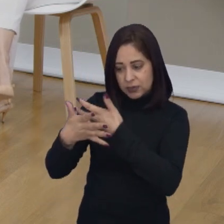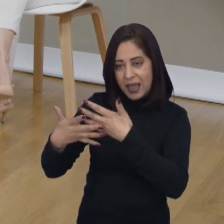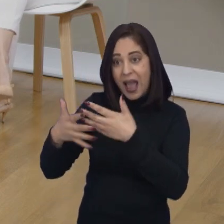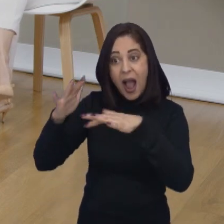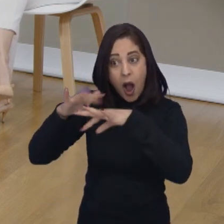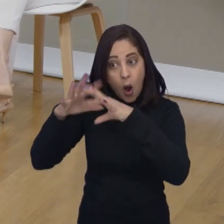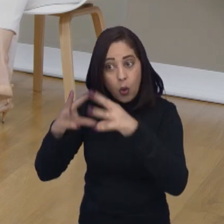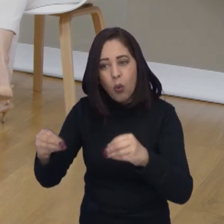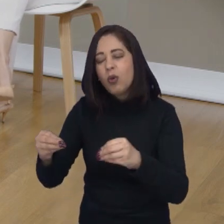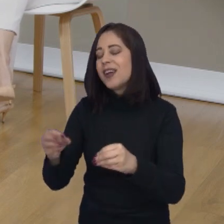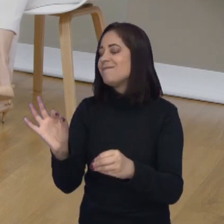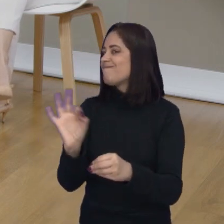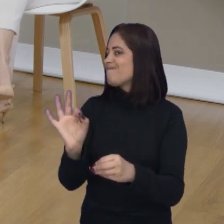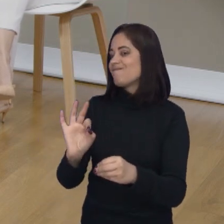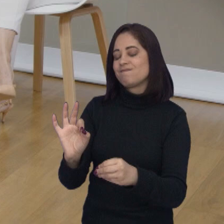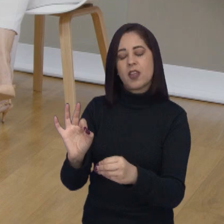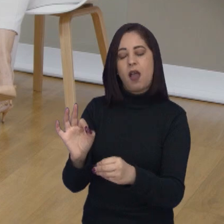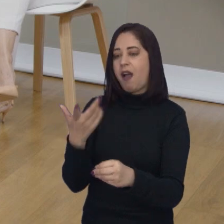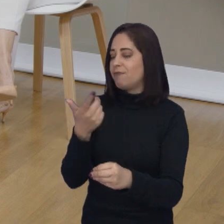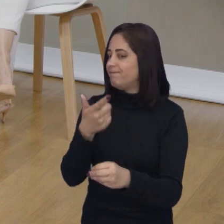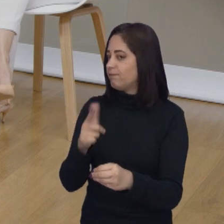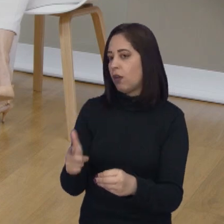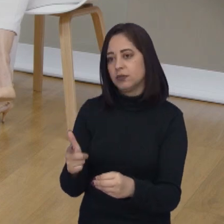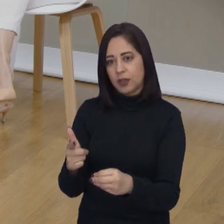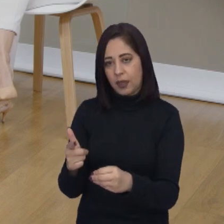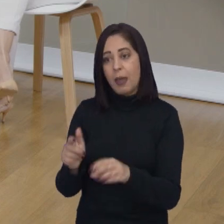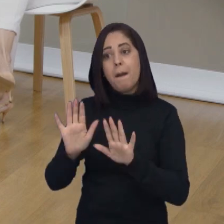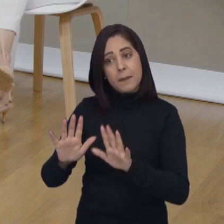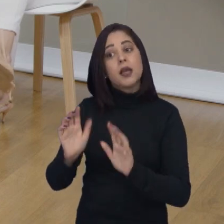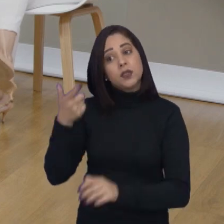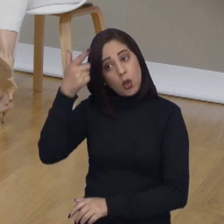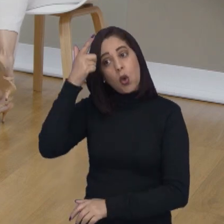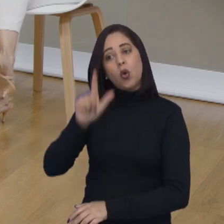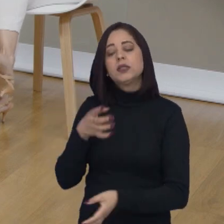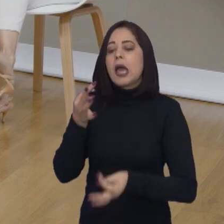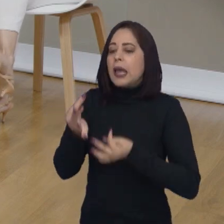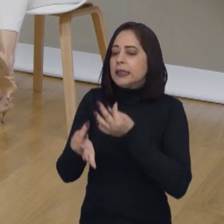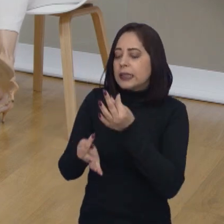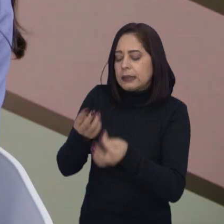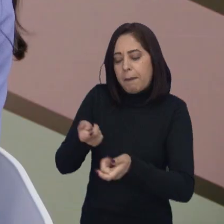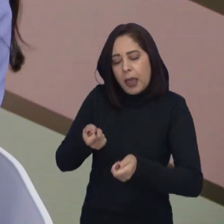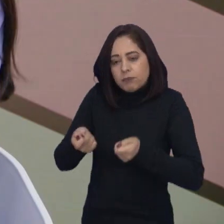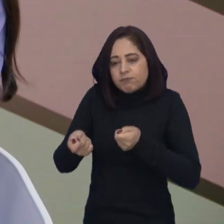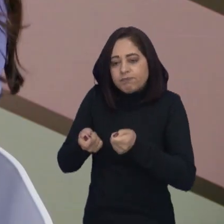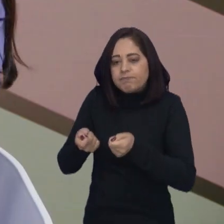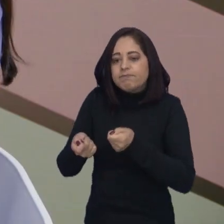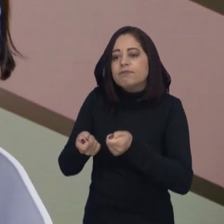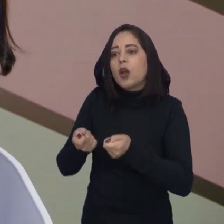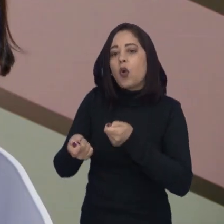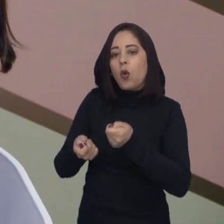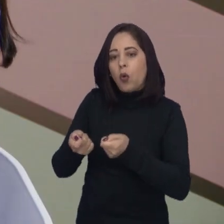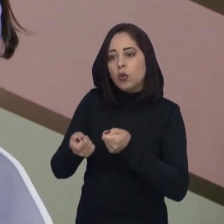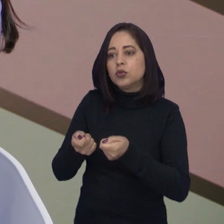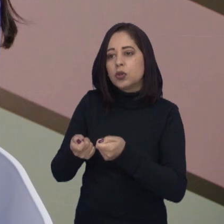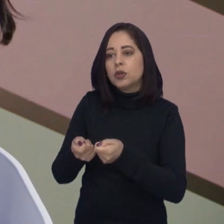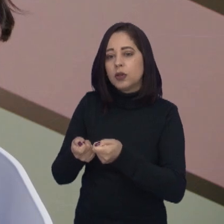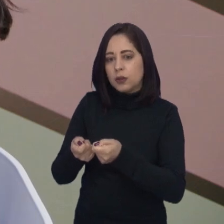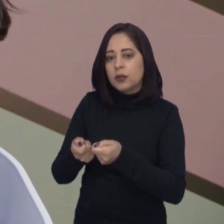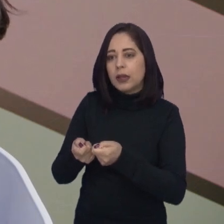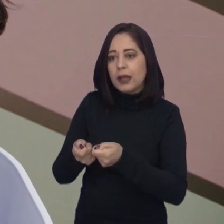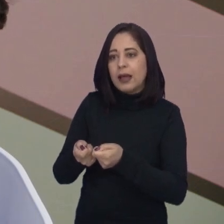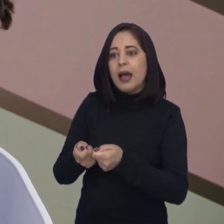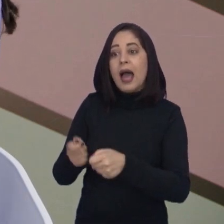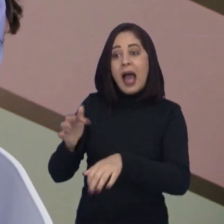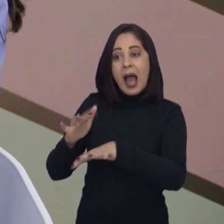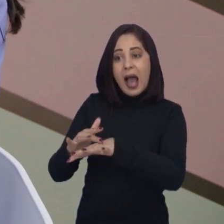tratamento, a gente consegue, tem muitos casos que a gente consegue um controle, uma reversão mesmo dessas manchas,